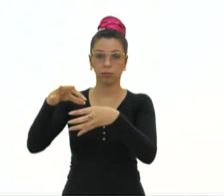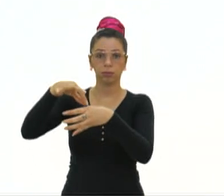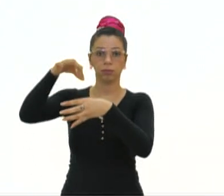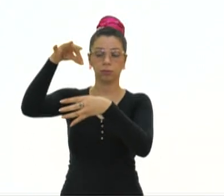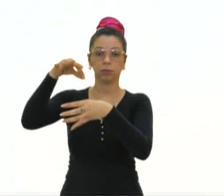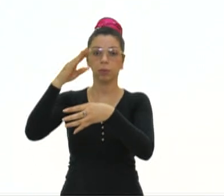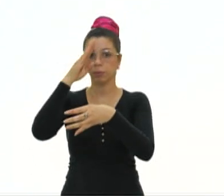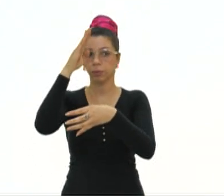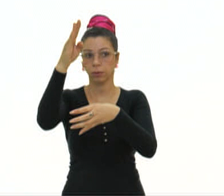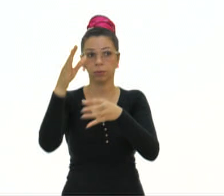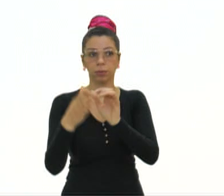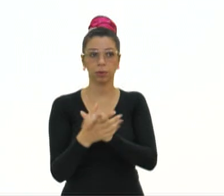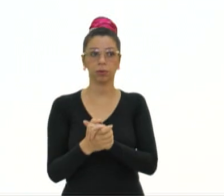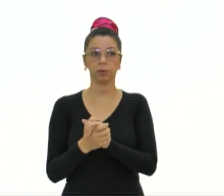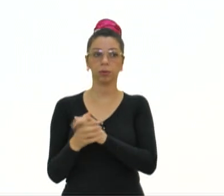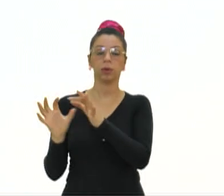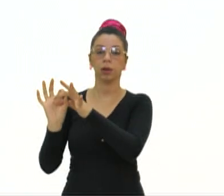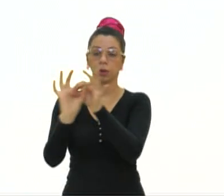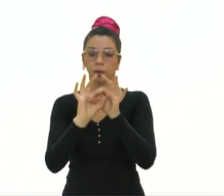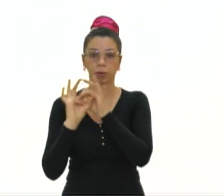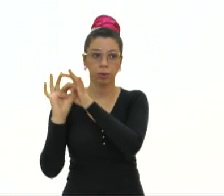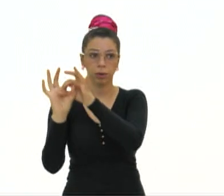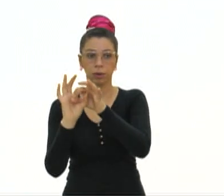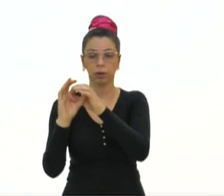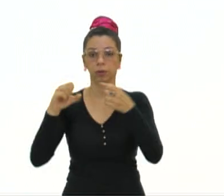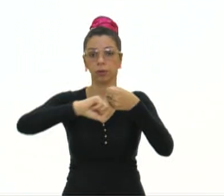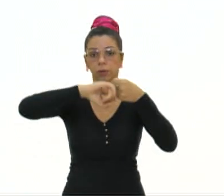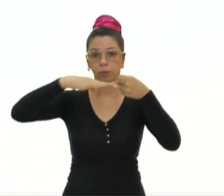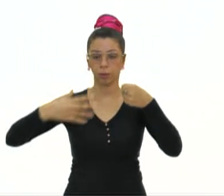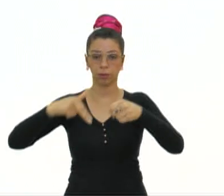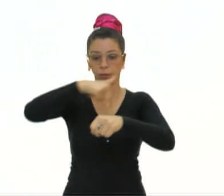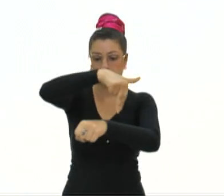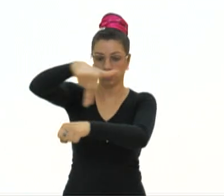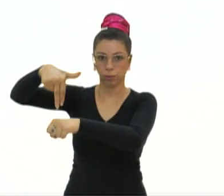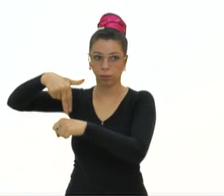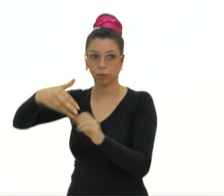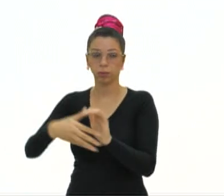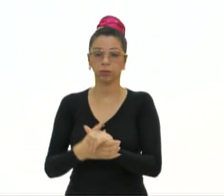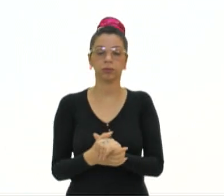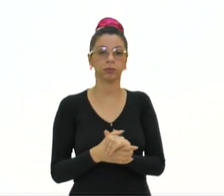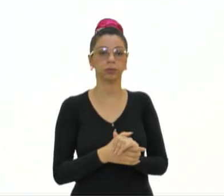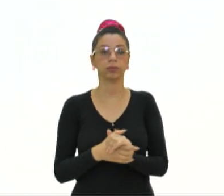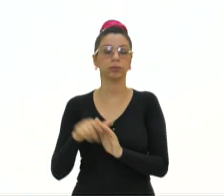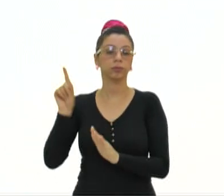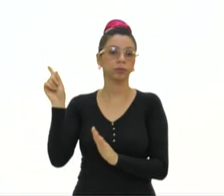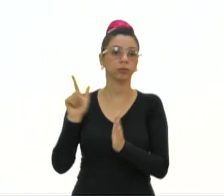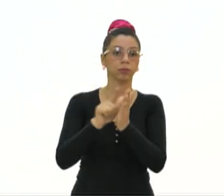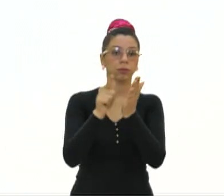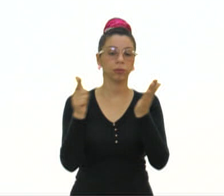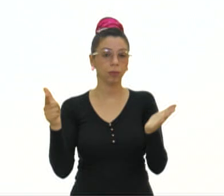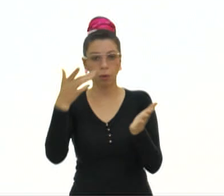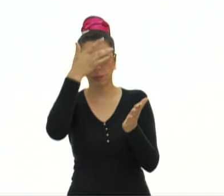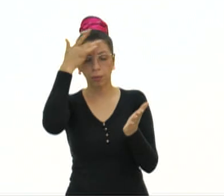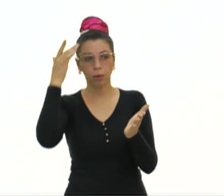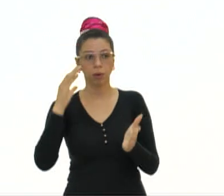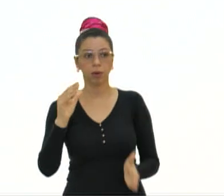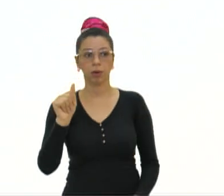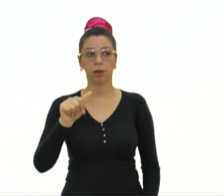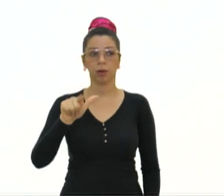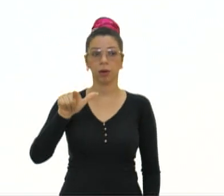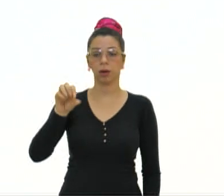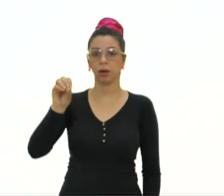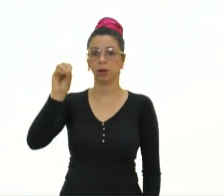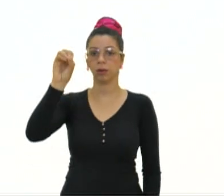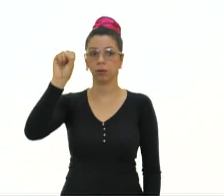Democrática Nacional, pregava um liberalismo econômico, e a figura principal era esse jornalista Carlos Lacerda. Na imagem você tem ele